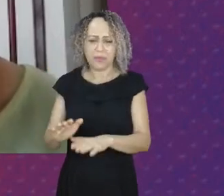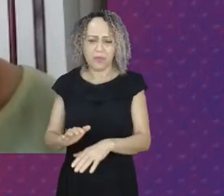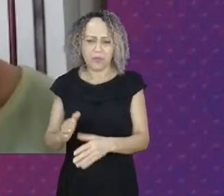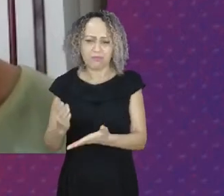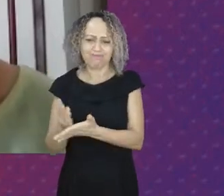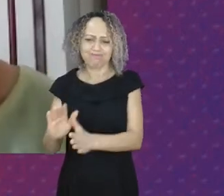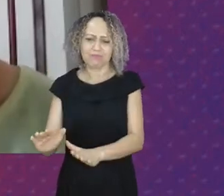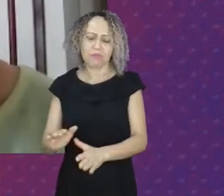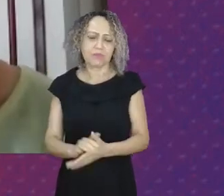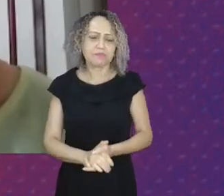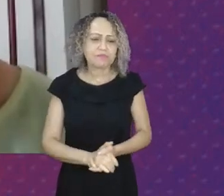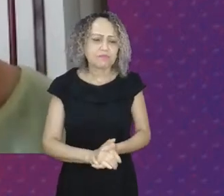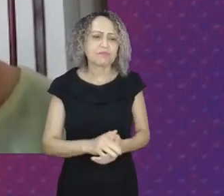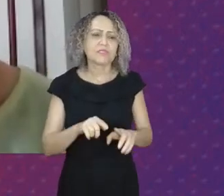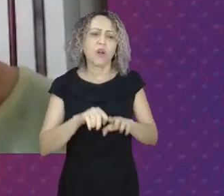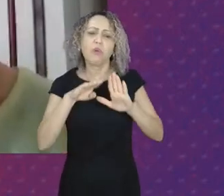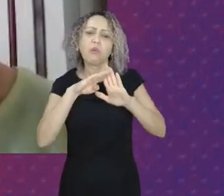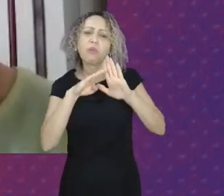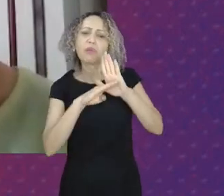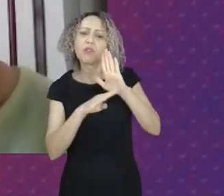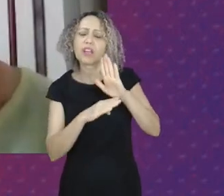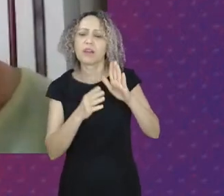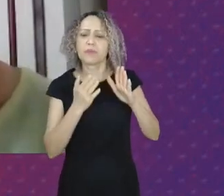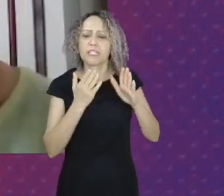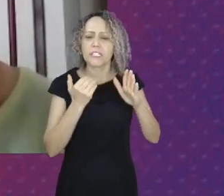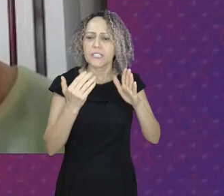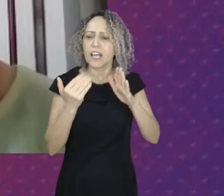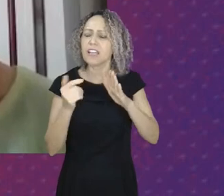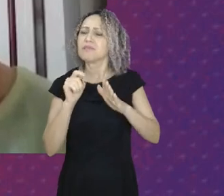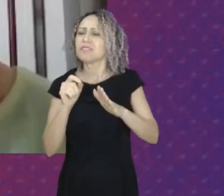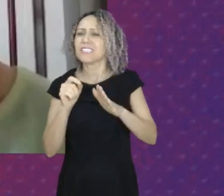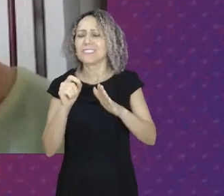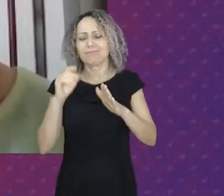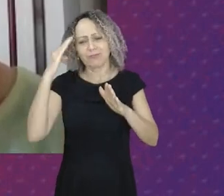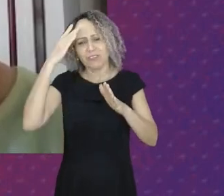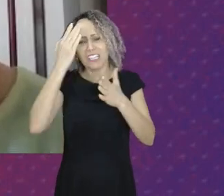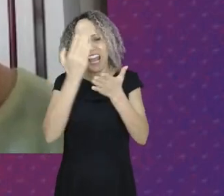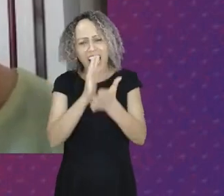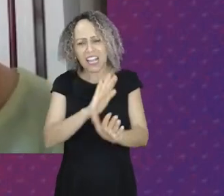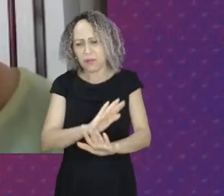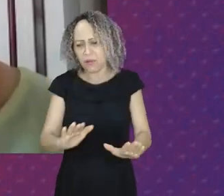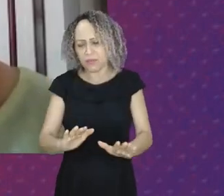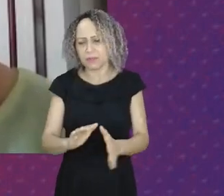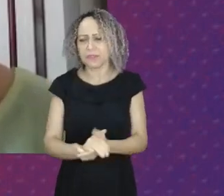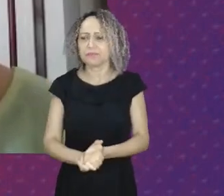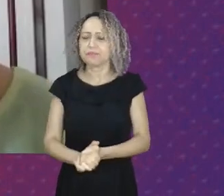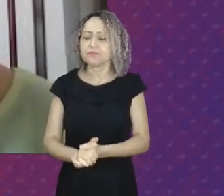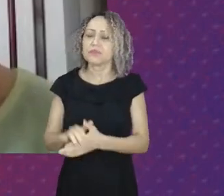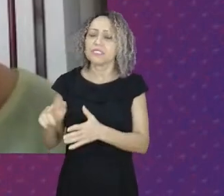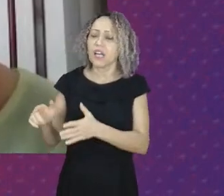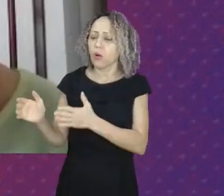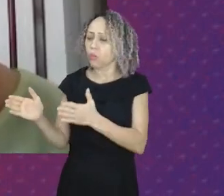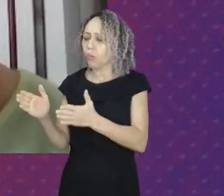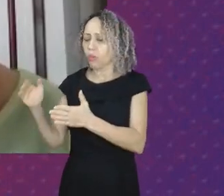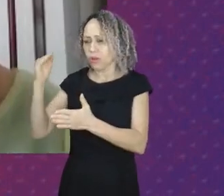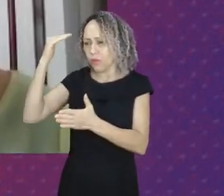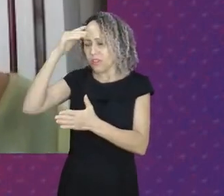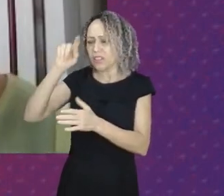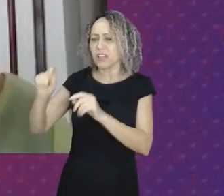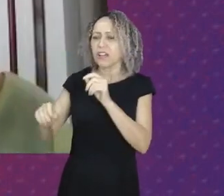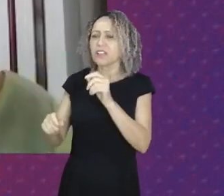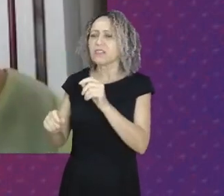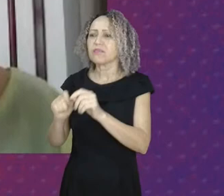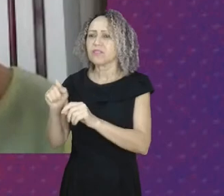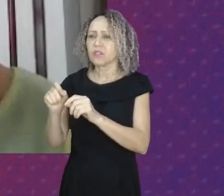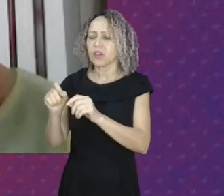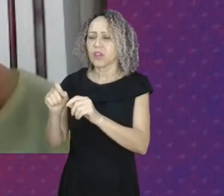de existir, passou a ser substituído mais recentemente no governo Bolsonaro pelo chamado Programa